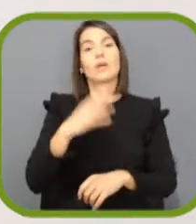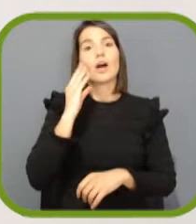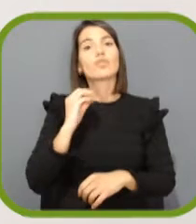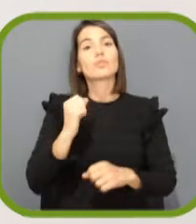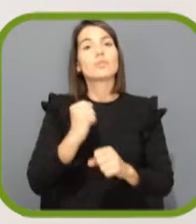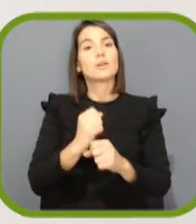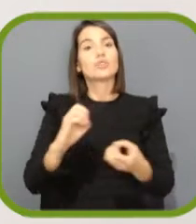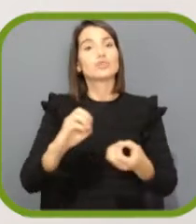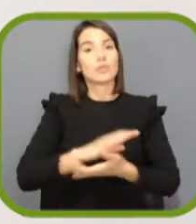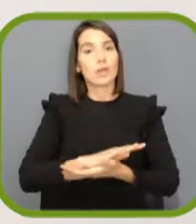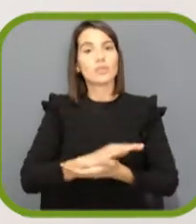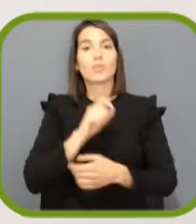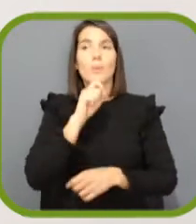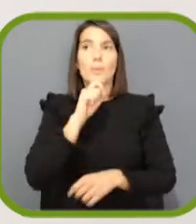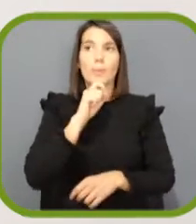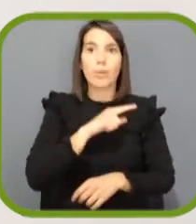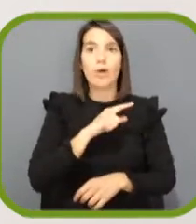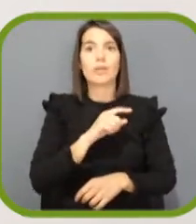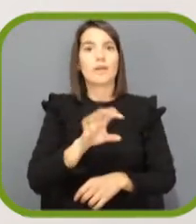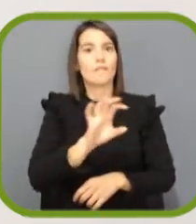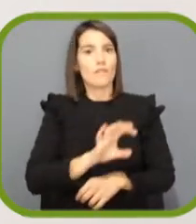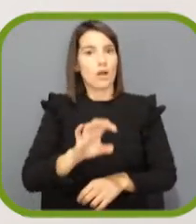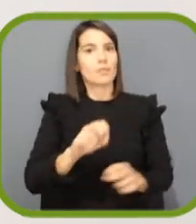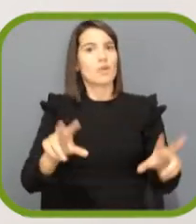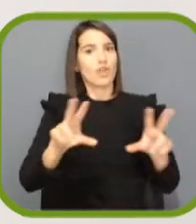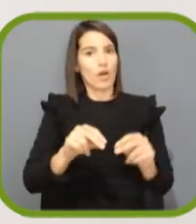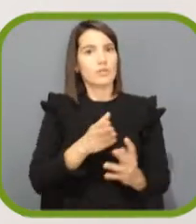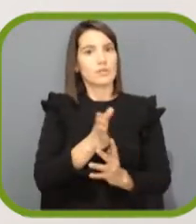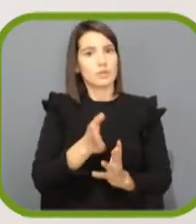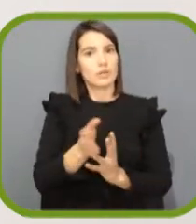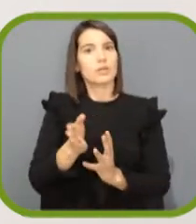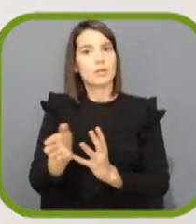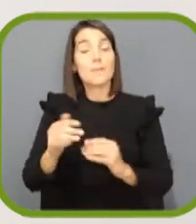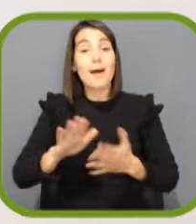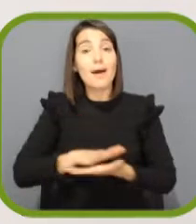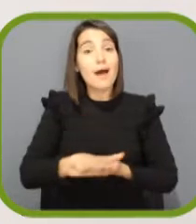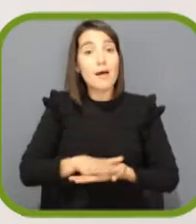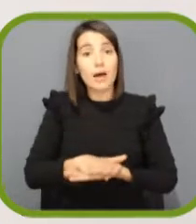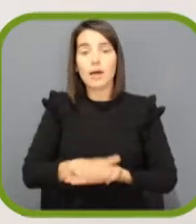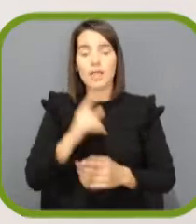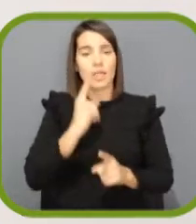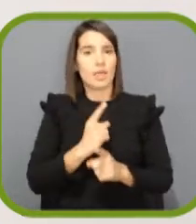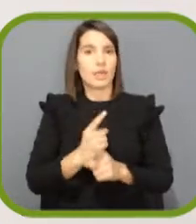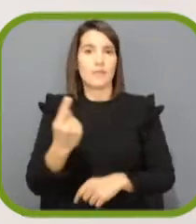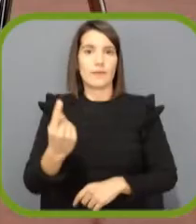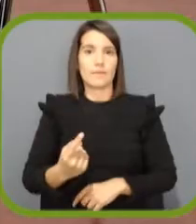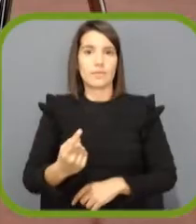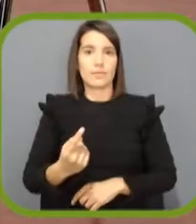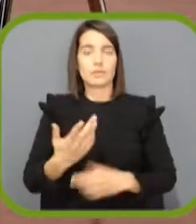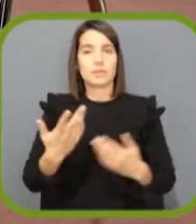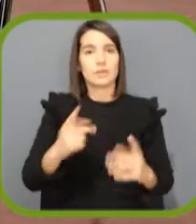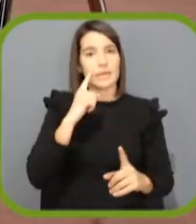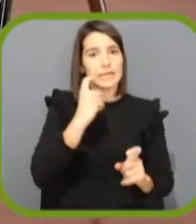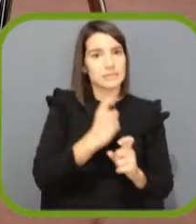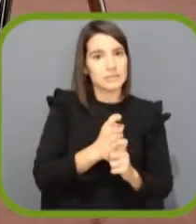o jornalismo pode utilizar novos formatos, mas eu acho que as suas bases devem manter-se iguais. A